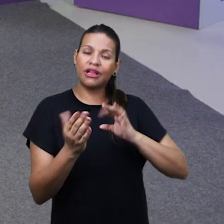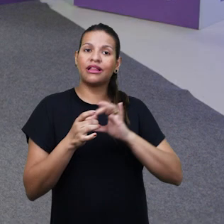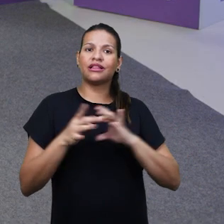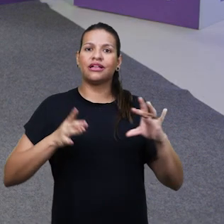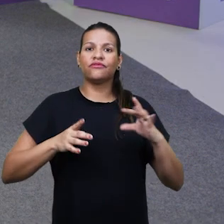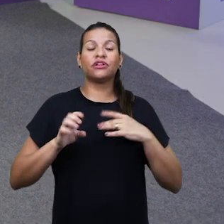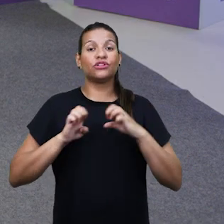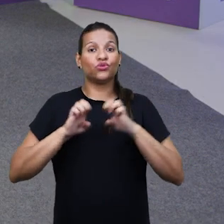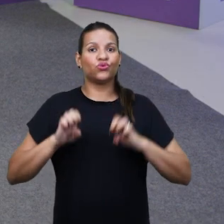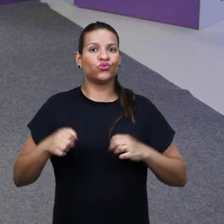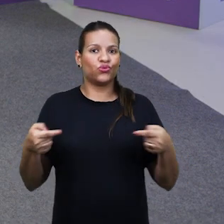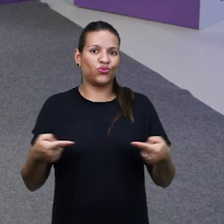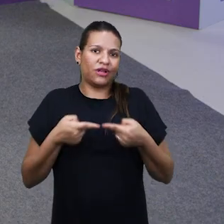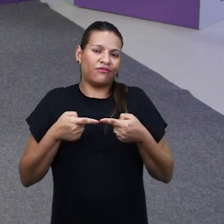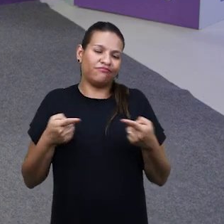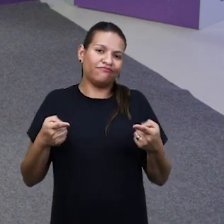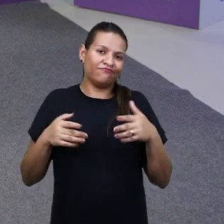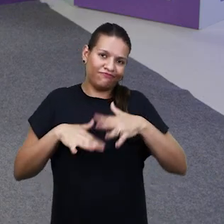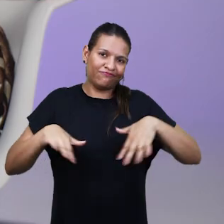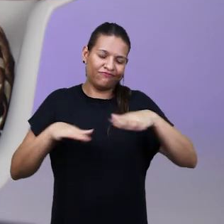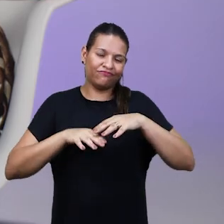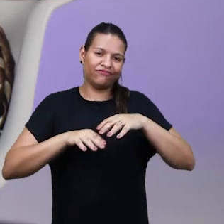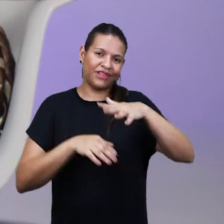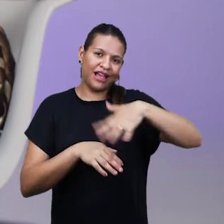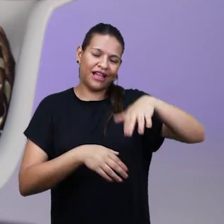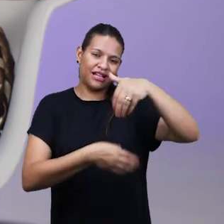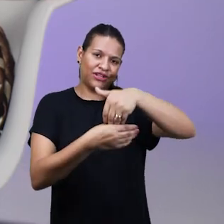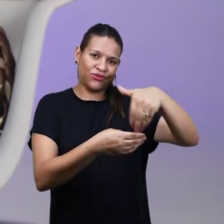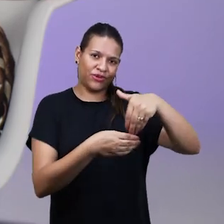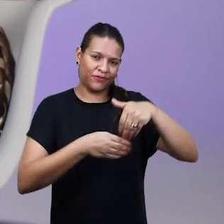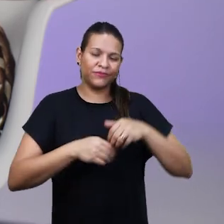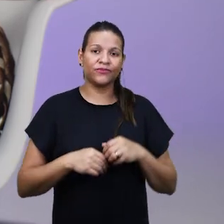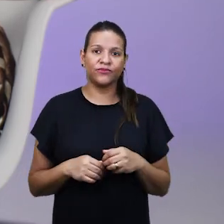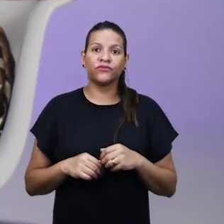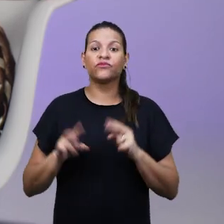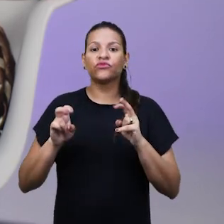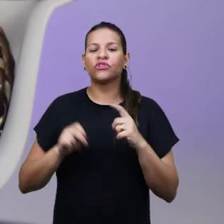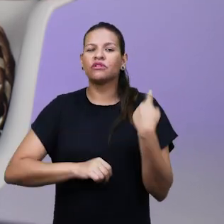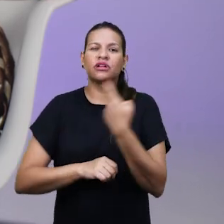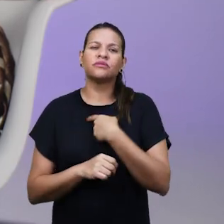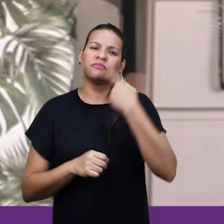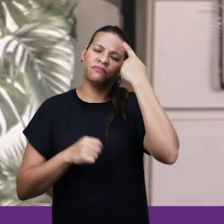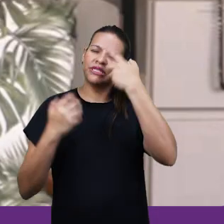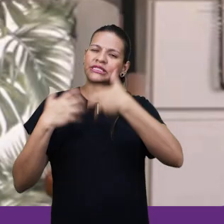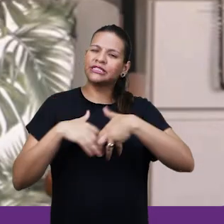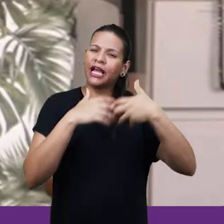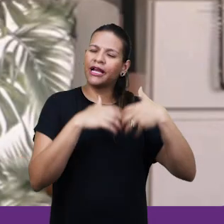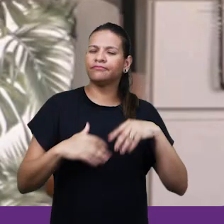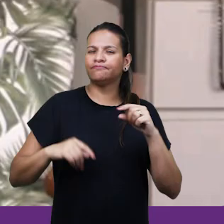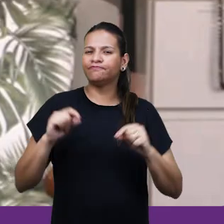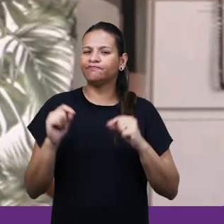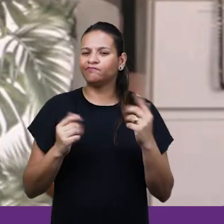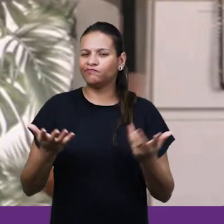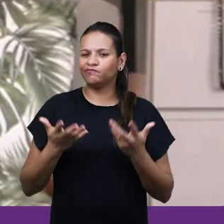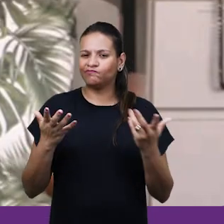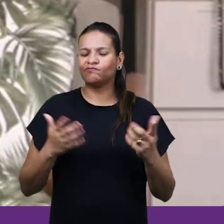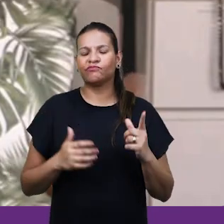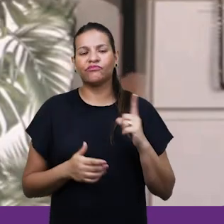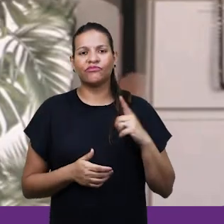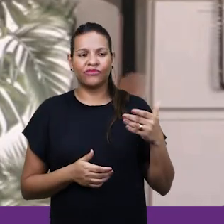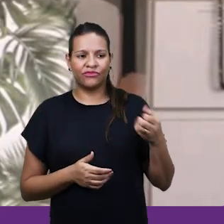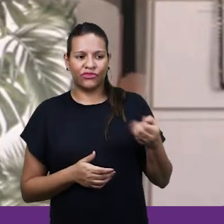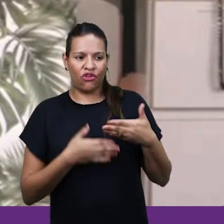estrutural, no sistema, eleitoral. Sobre alguns exemplos que a gente pode pensar, nas questões mais recentes, né, que